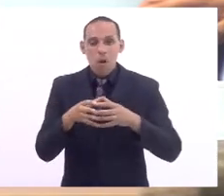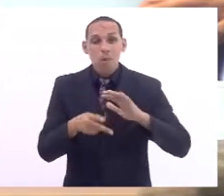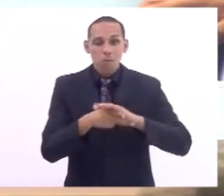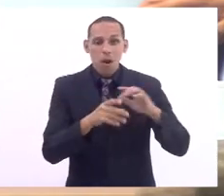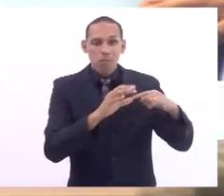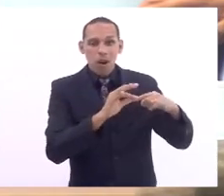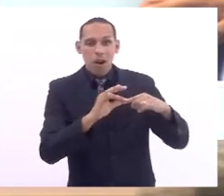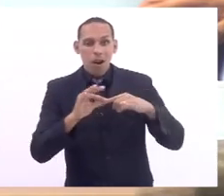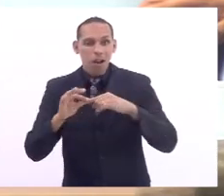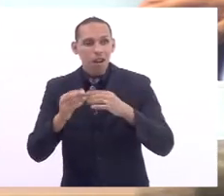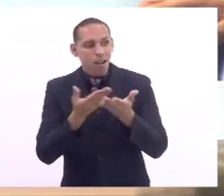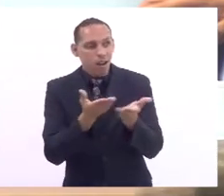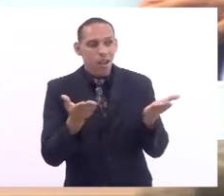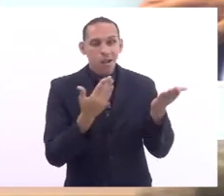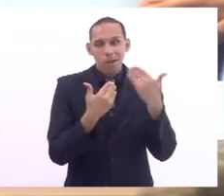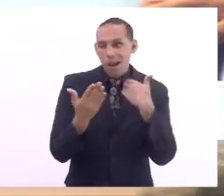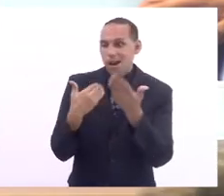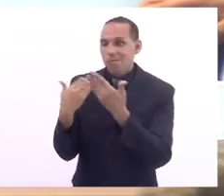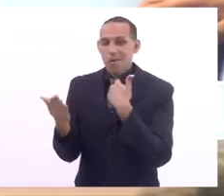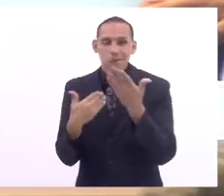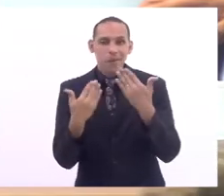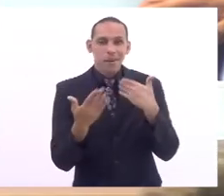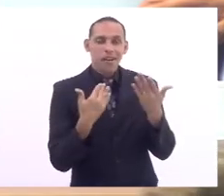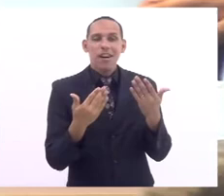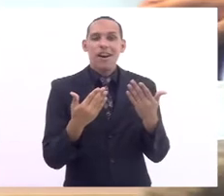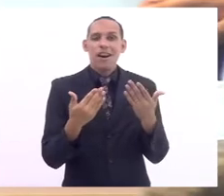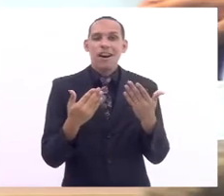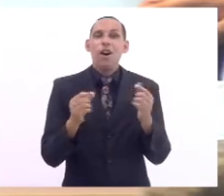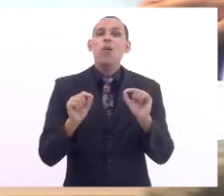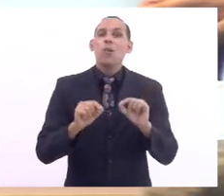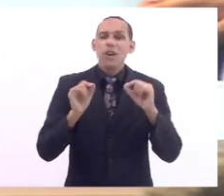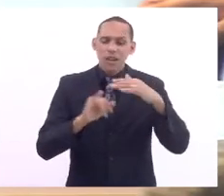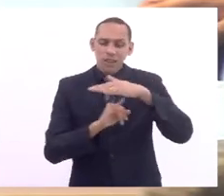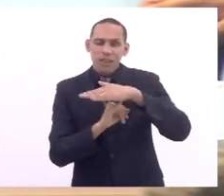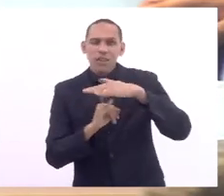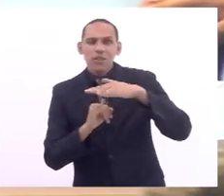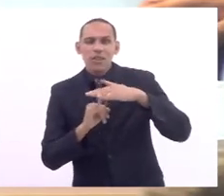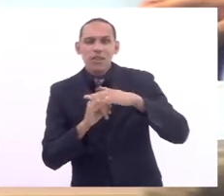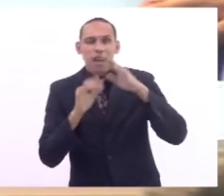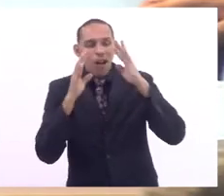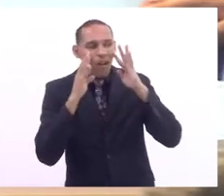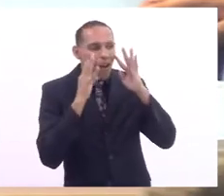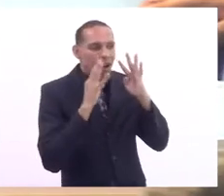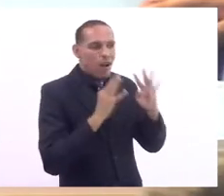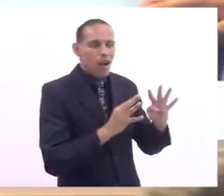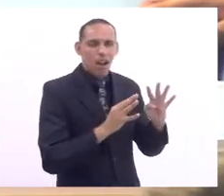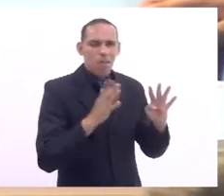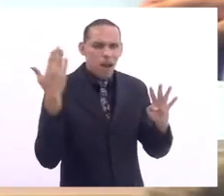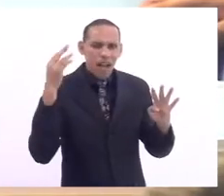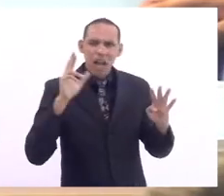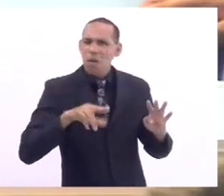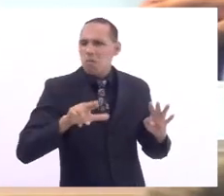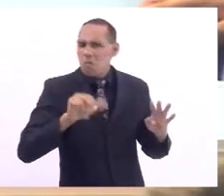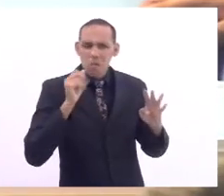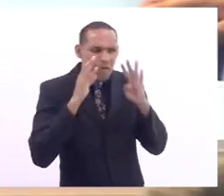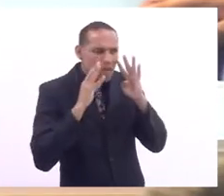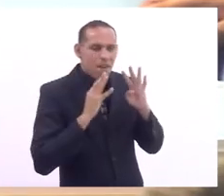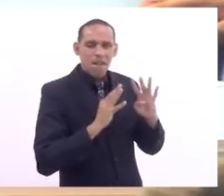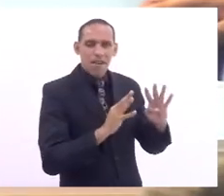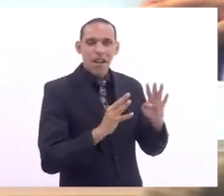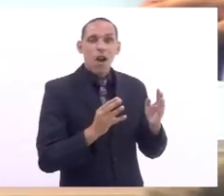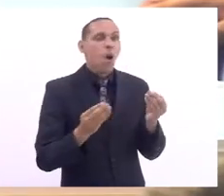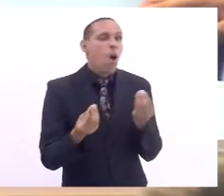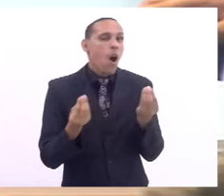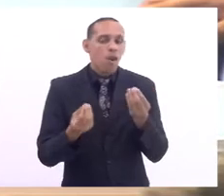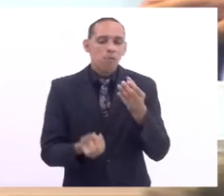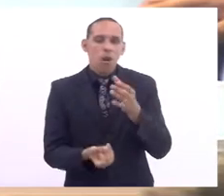Periferia possam dialogar com atores institucionais que nunca olharam para a nossa existência na construção de política